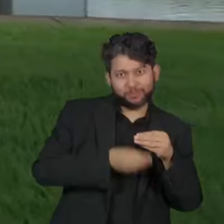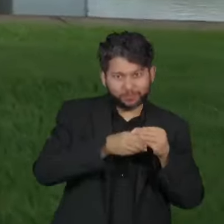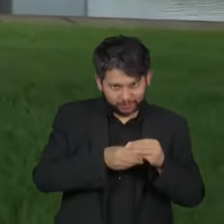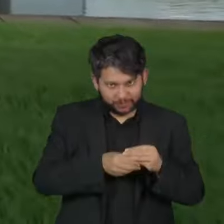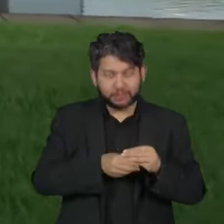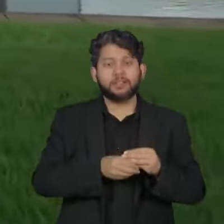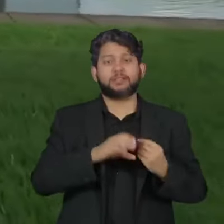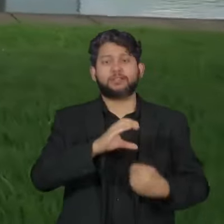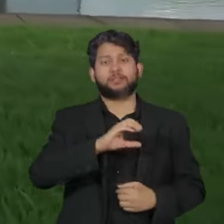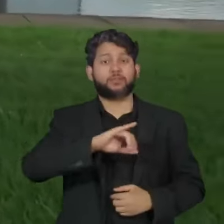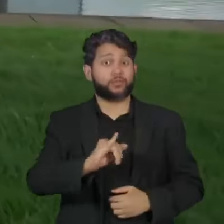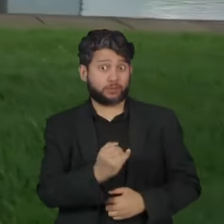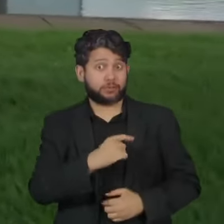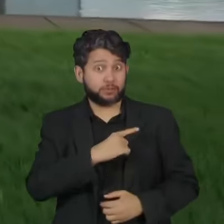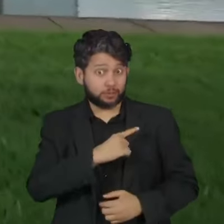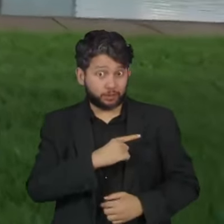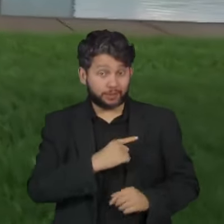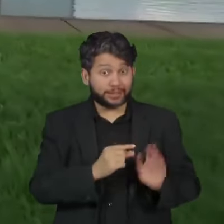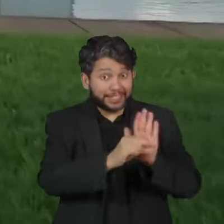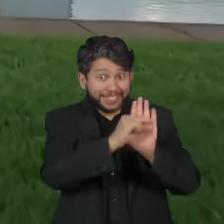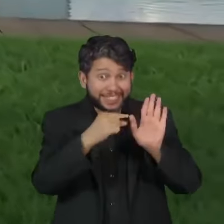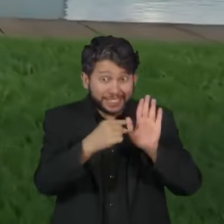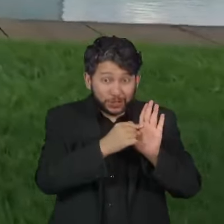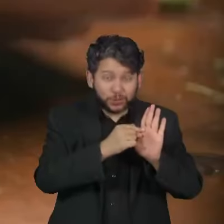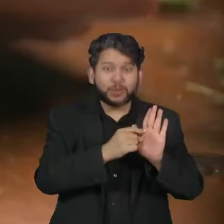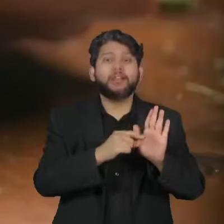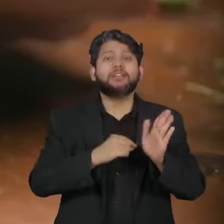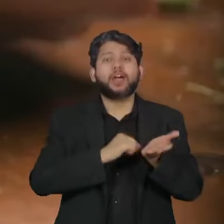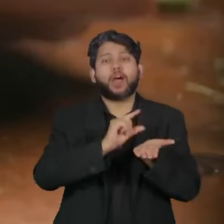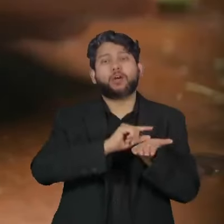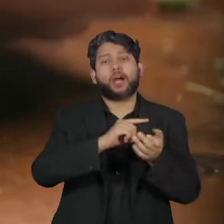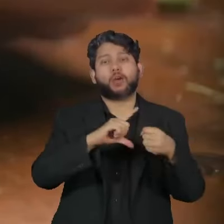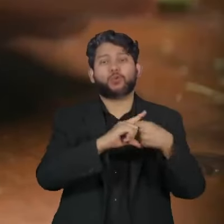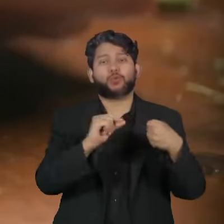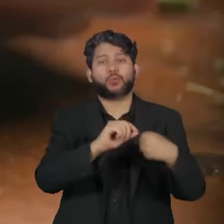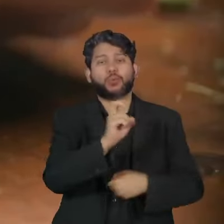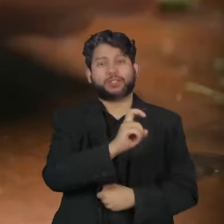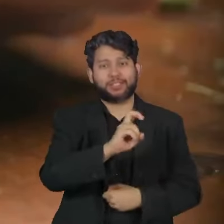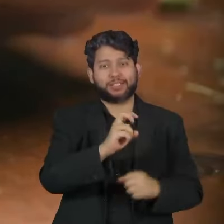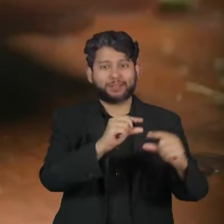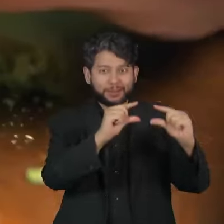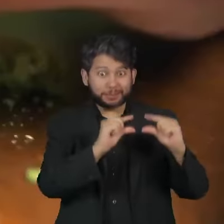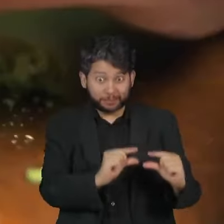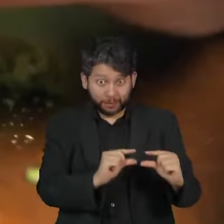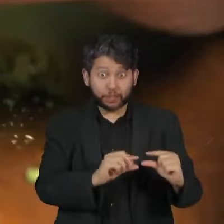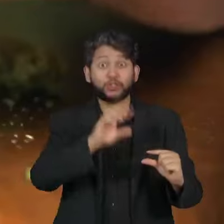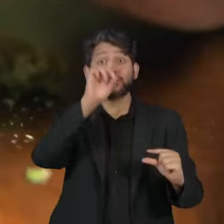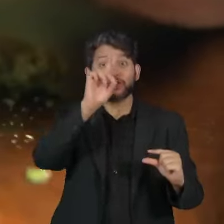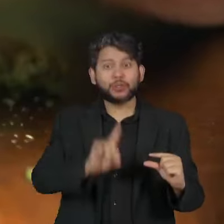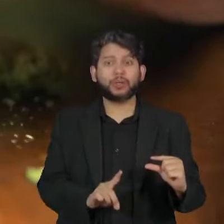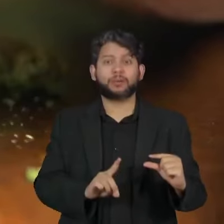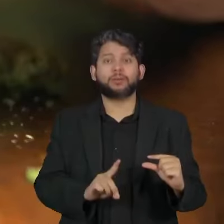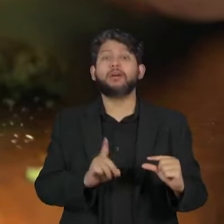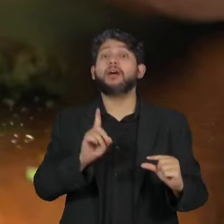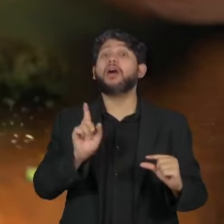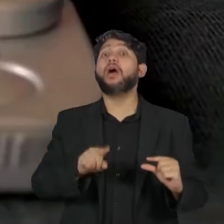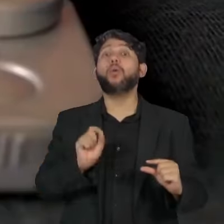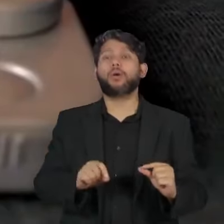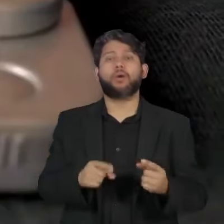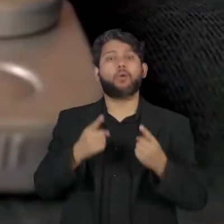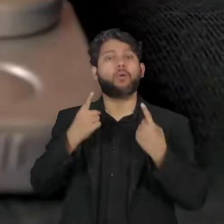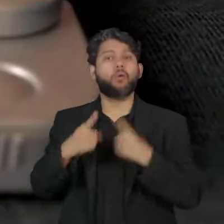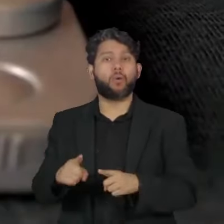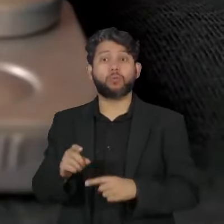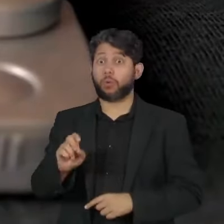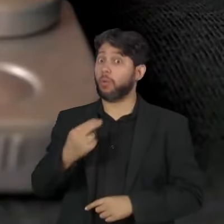O texto acrescenta um inciso ao artigo 5º da Constituição, que trata dos direitos e garantias fundamentais, criminalizando a